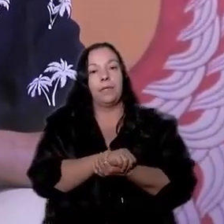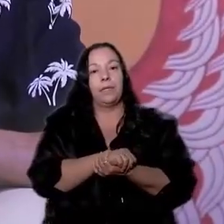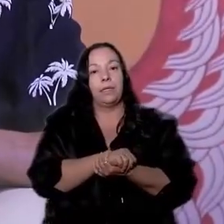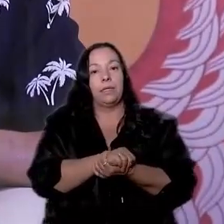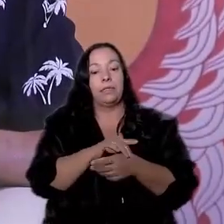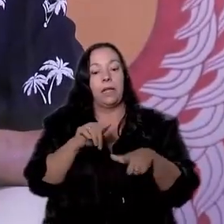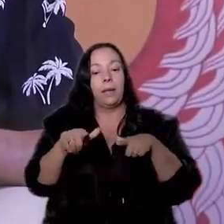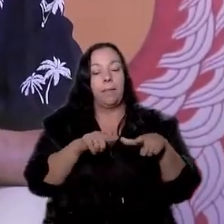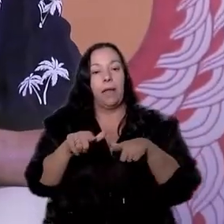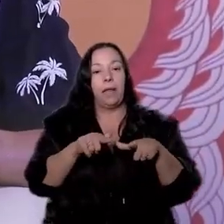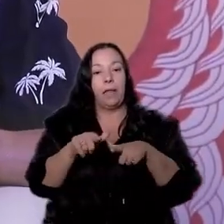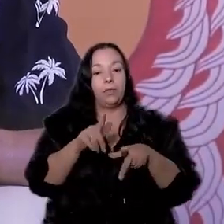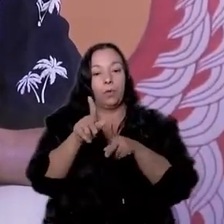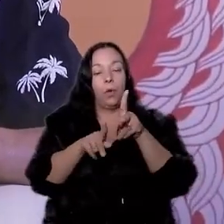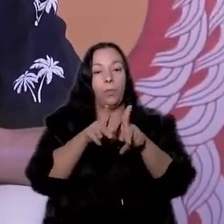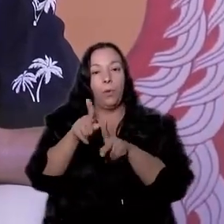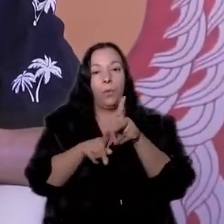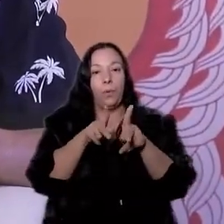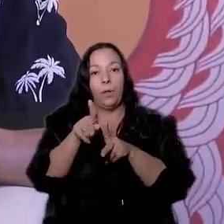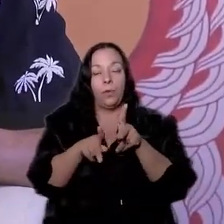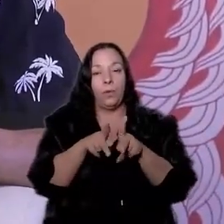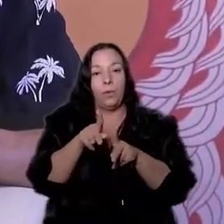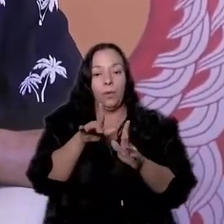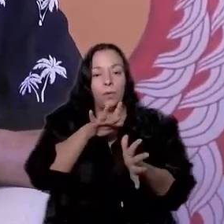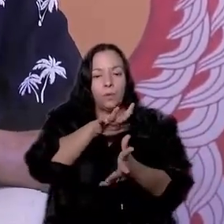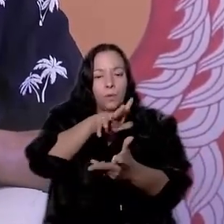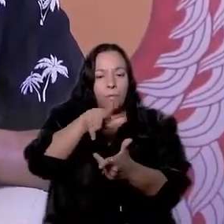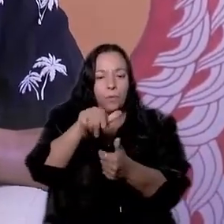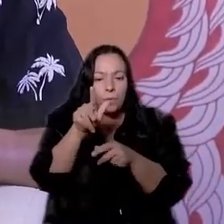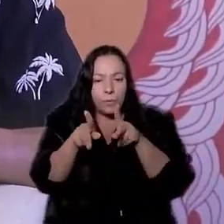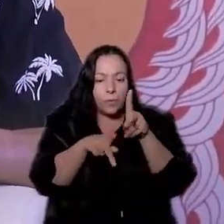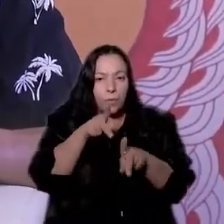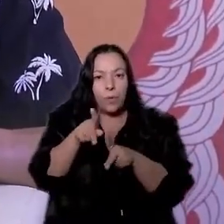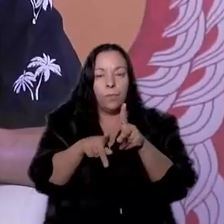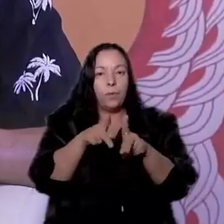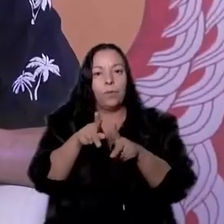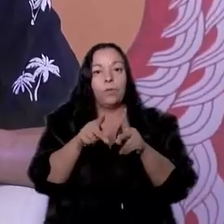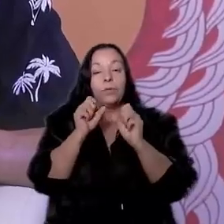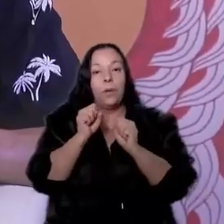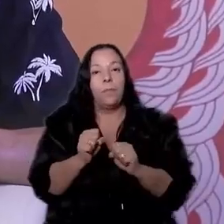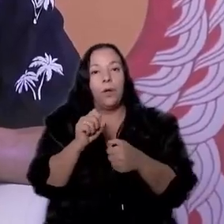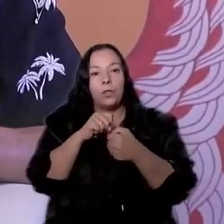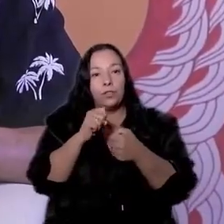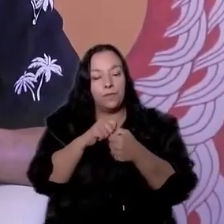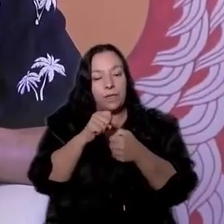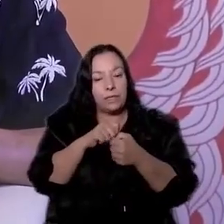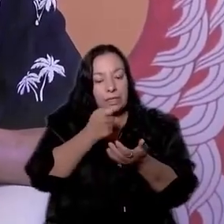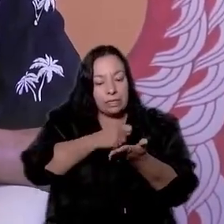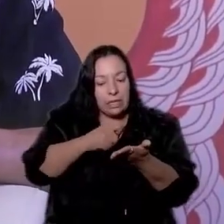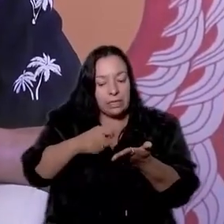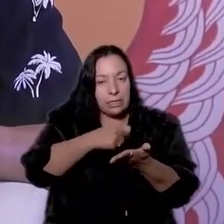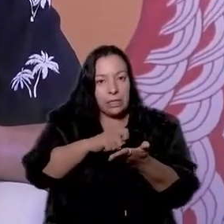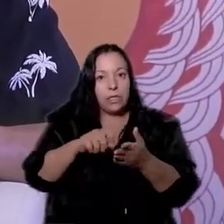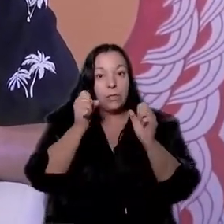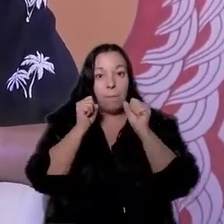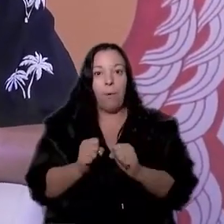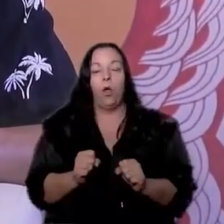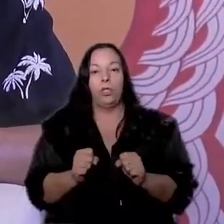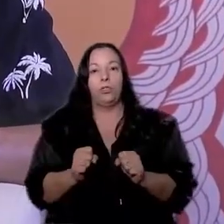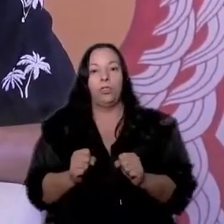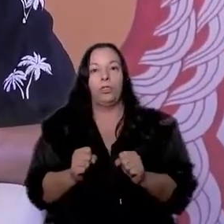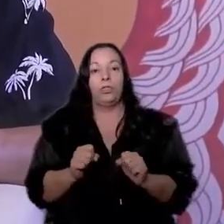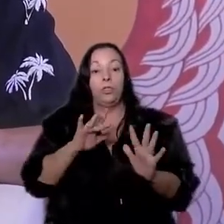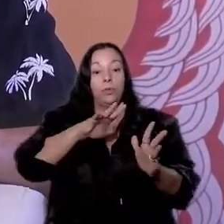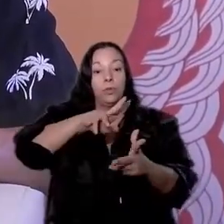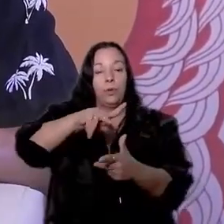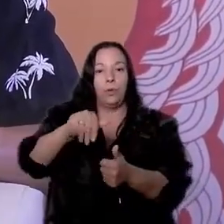mas no mundo público, a gente só pode fazer alguma coisa quando está escrito que pode. No